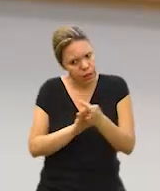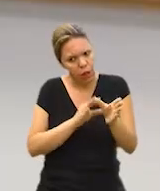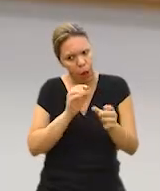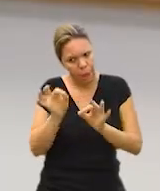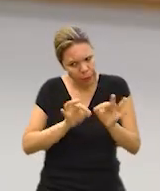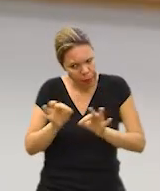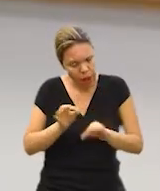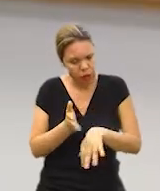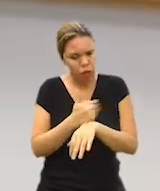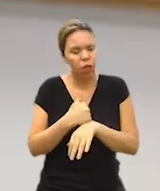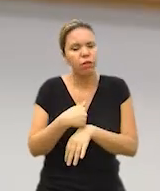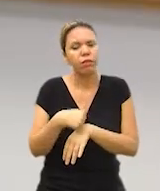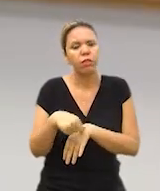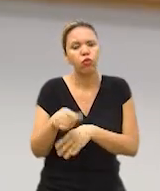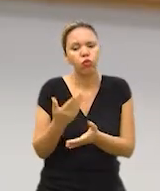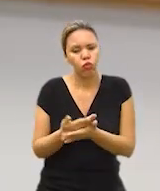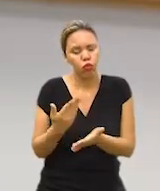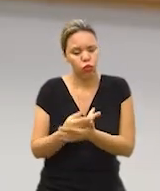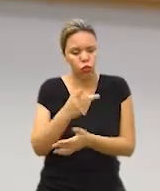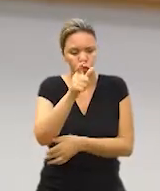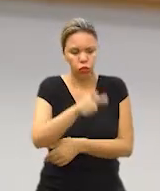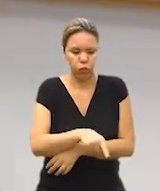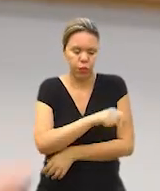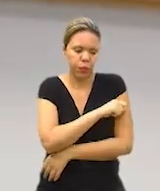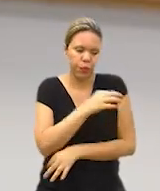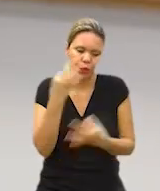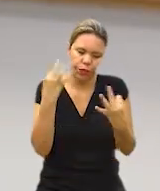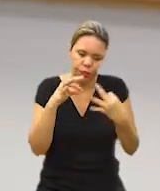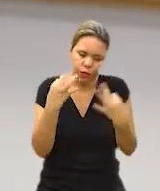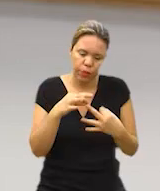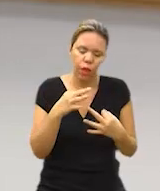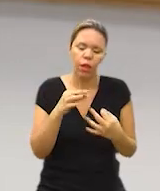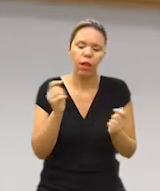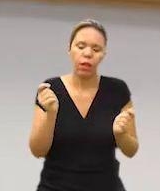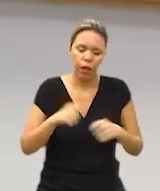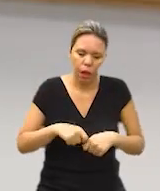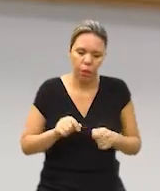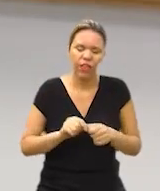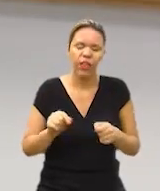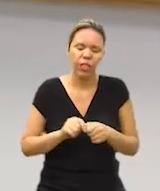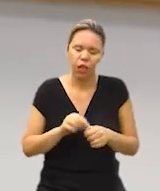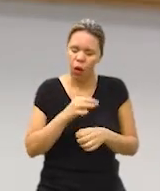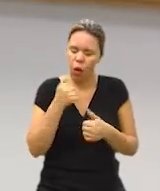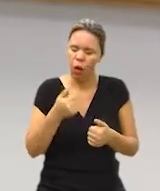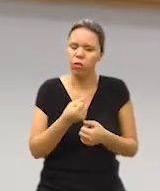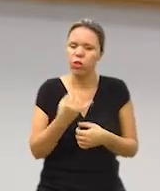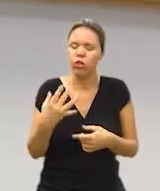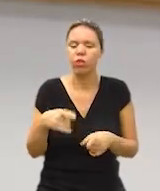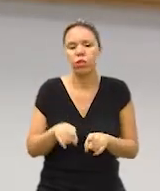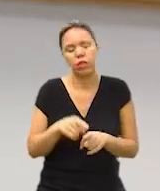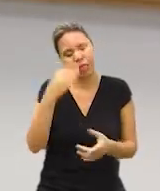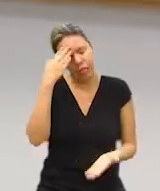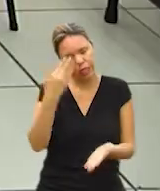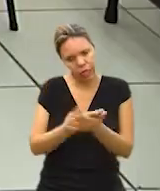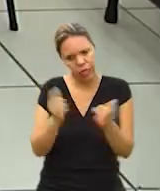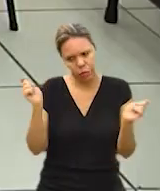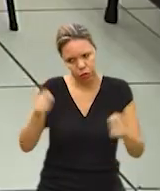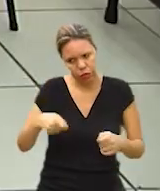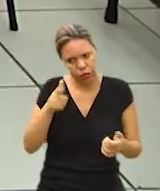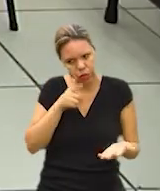está... o estudo dele tá perfeito, assim, na medida em que ele fez o suficiente, ele precisa acreditar que é